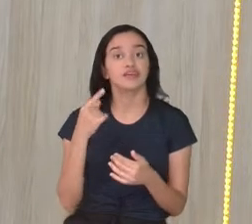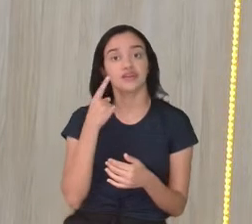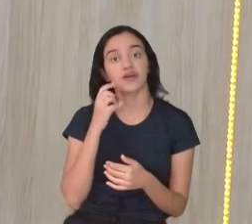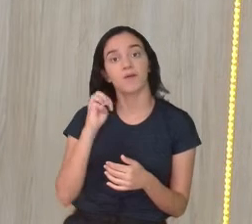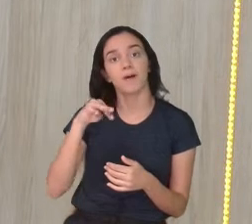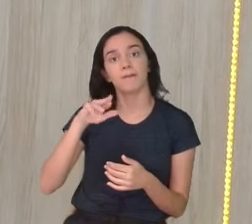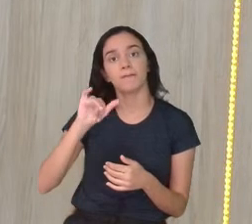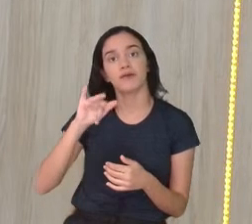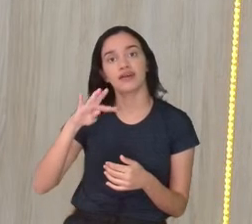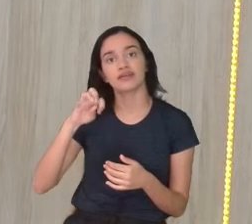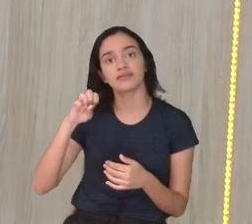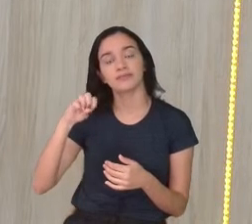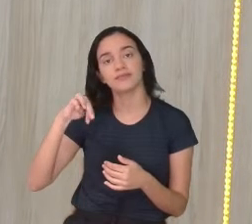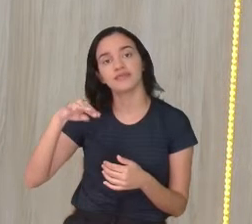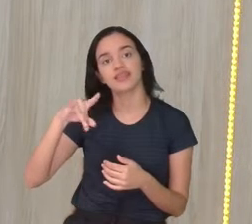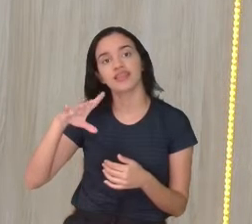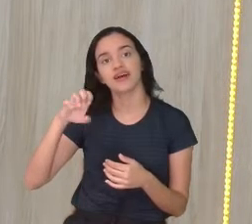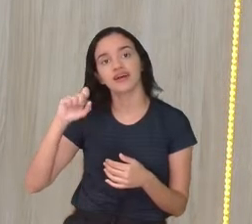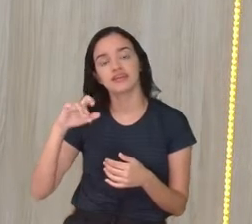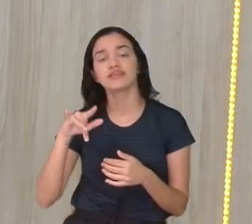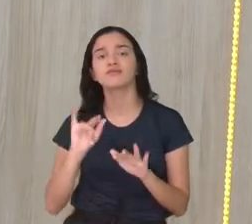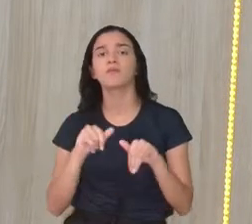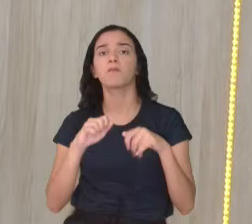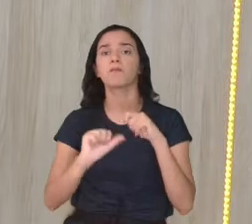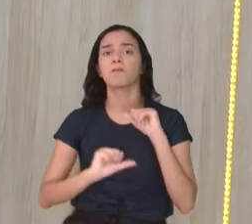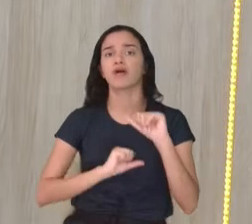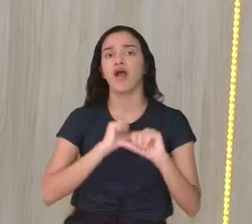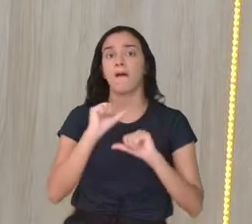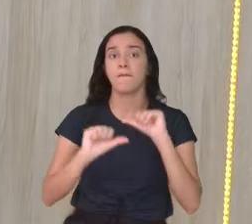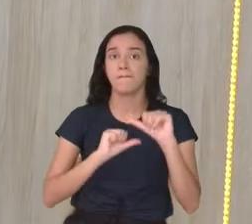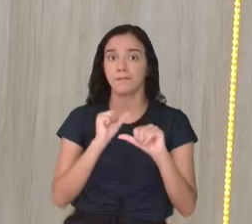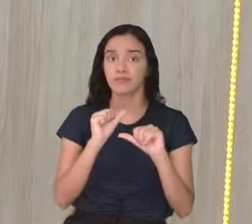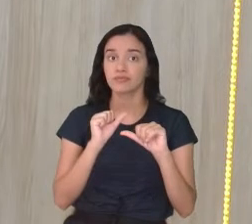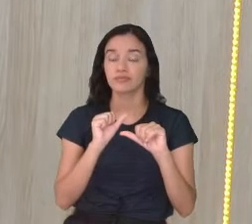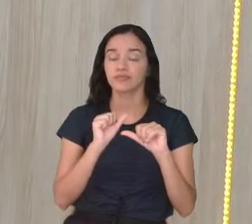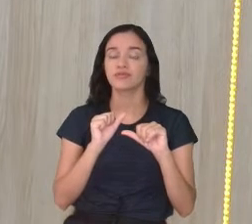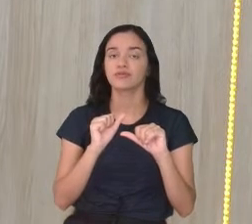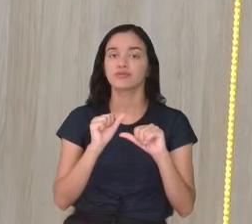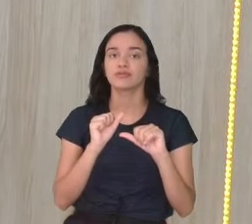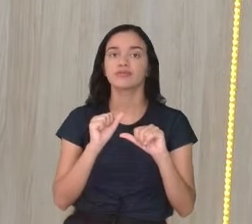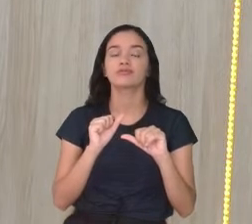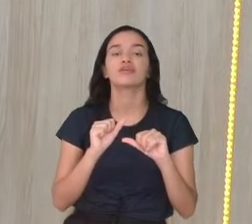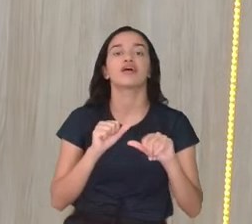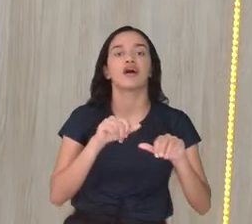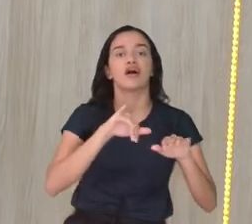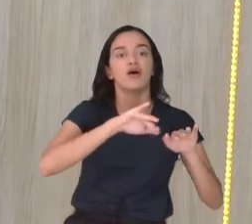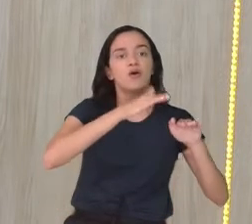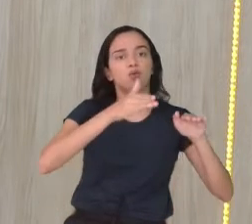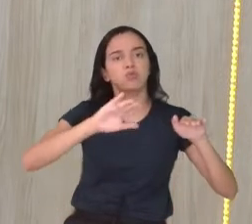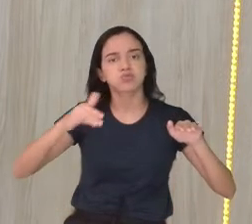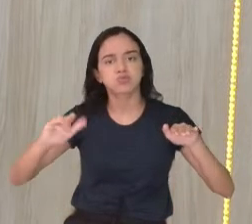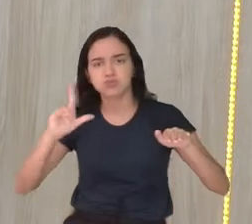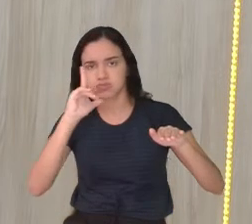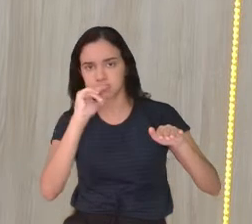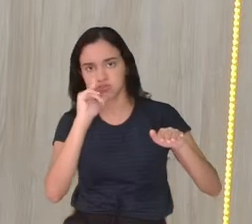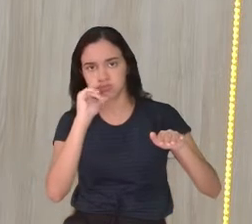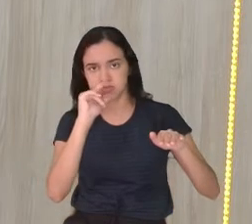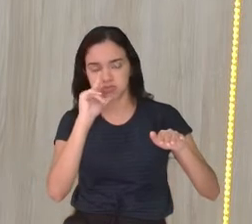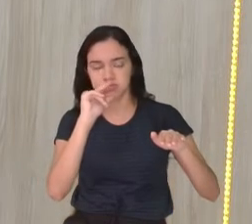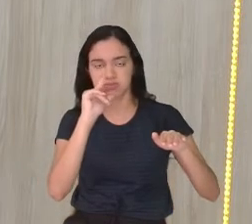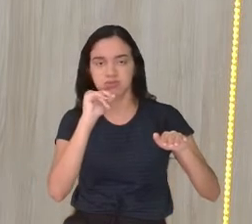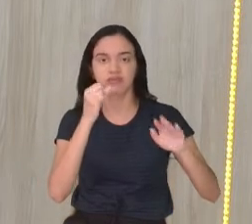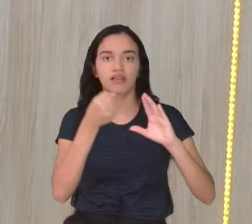vai ser justamente essa questão da interferência do mar, dos oceanos, interferindo